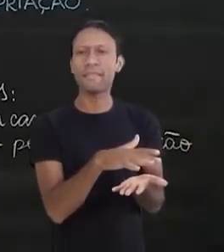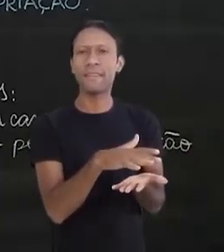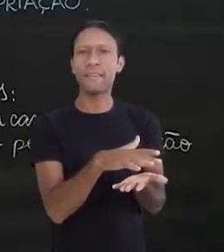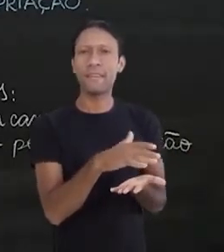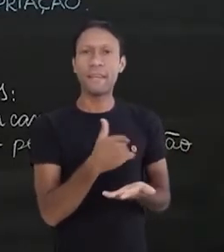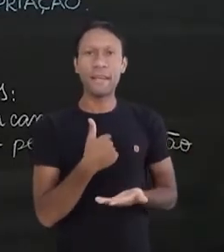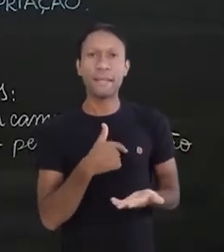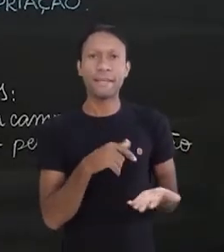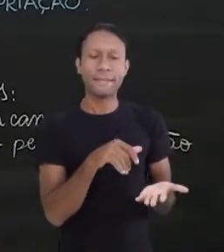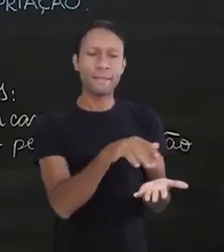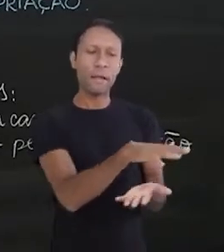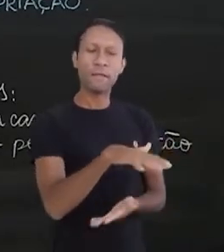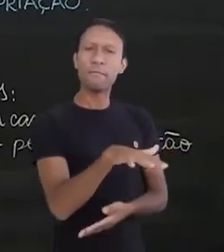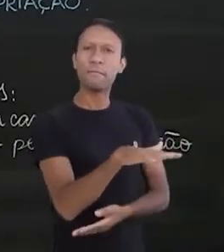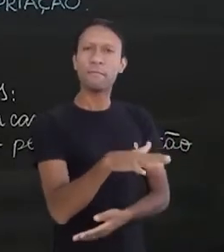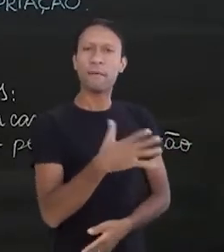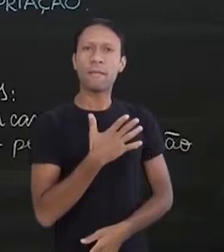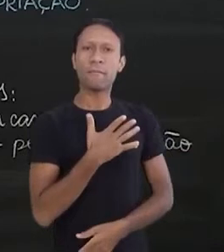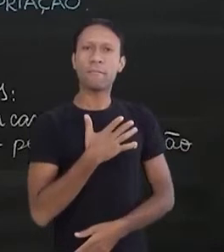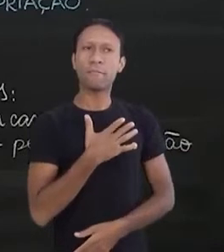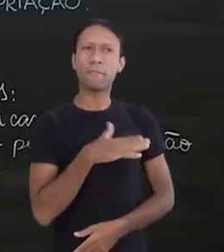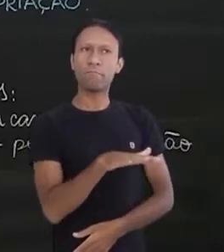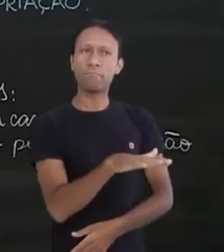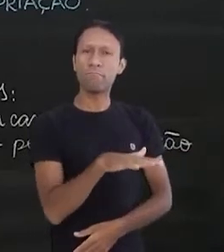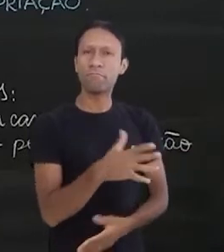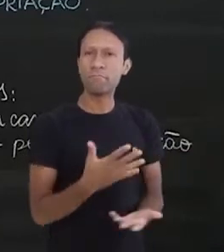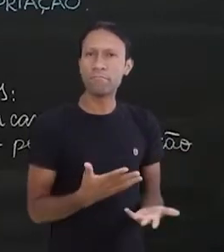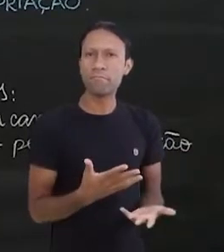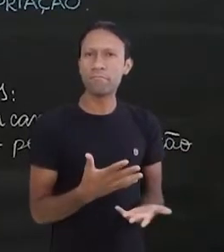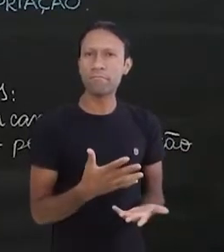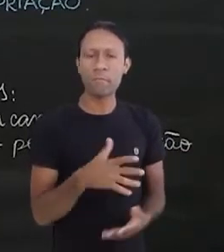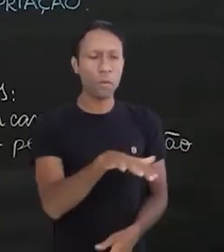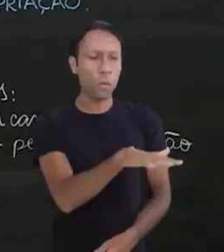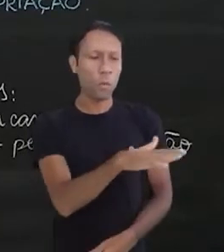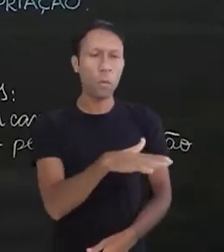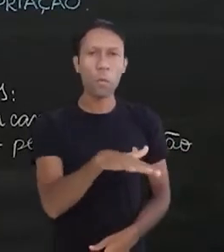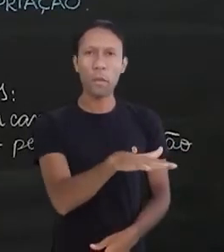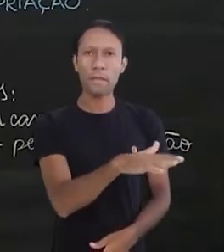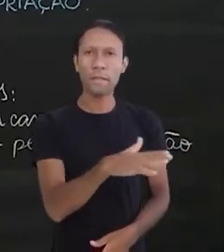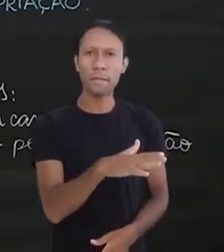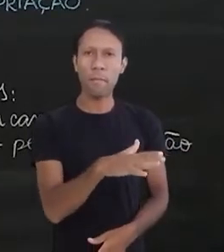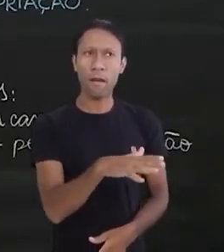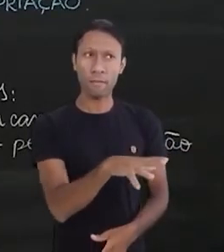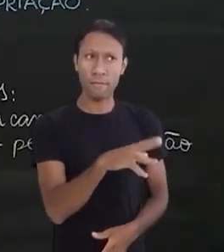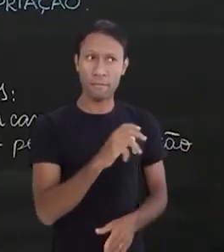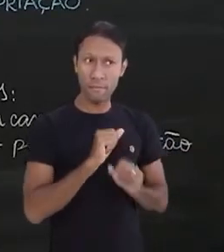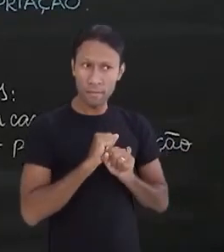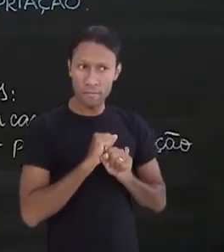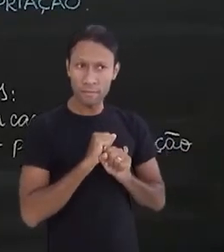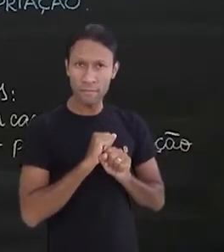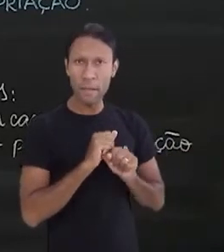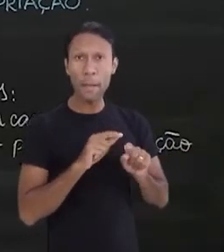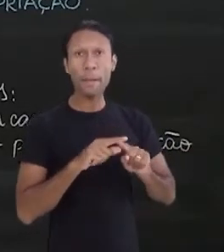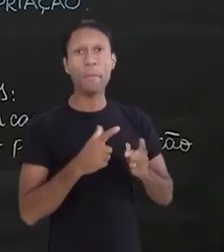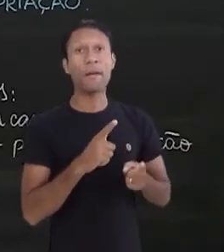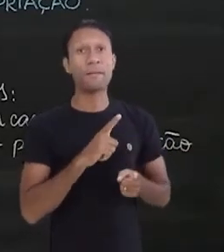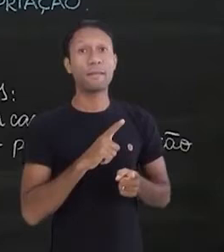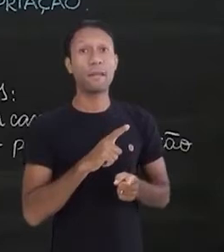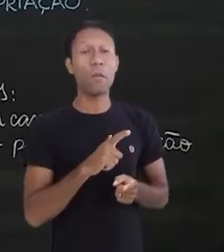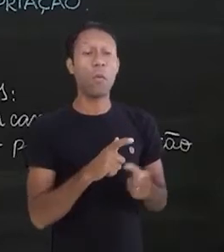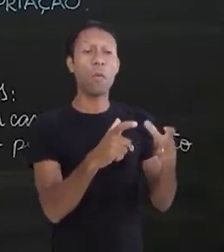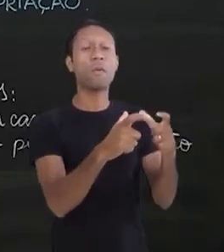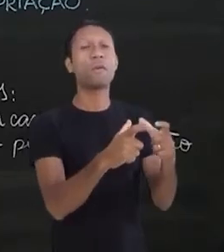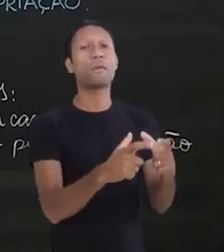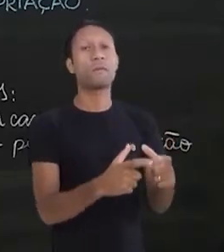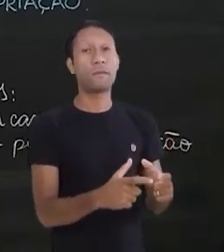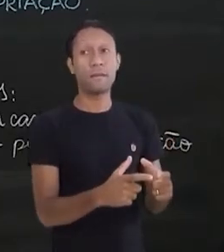sente pertencido a um espaço geográfico, o espaço é dono de você, nós estamos num